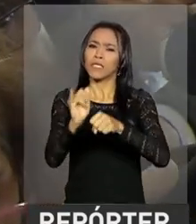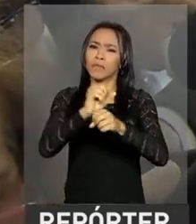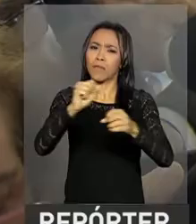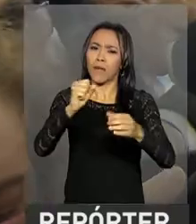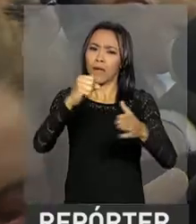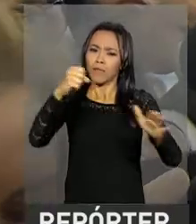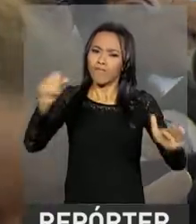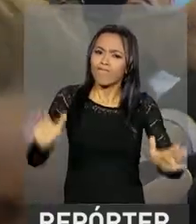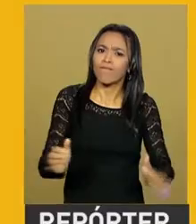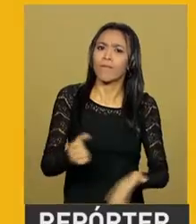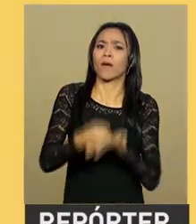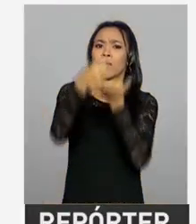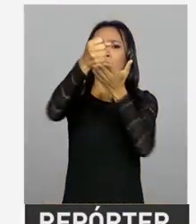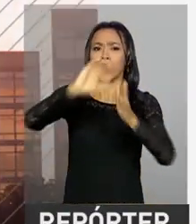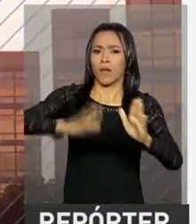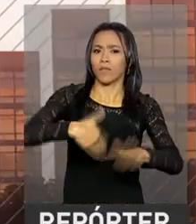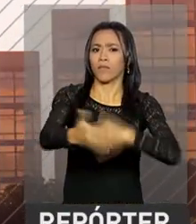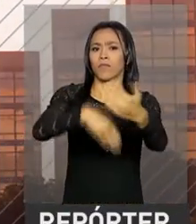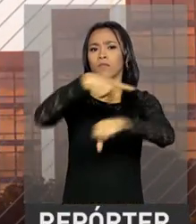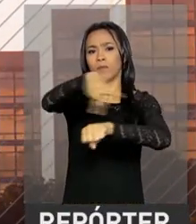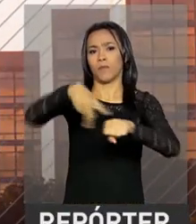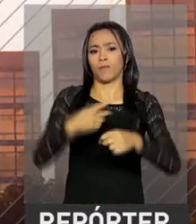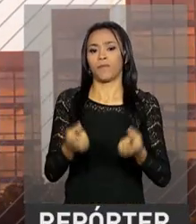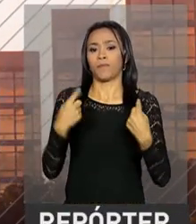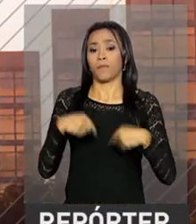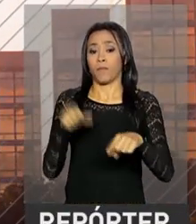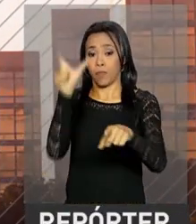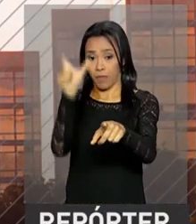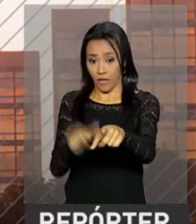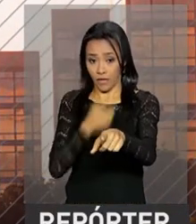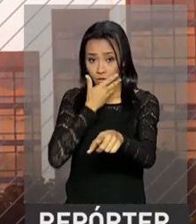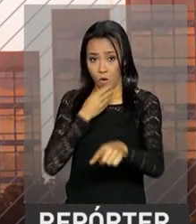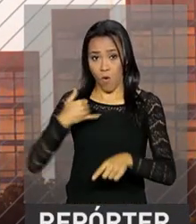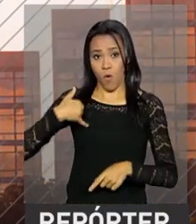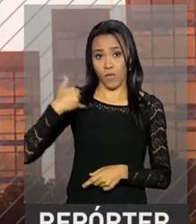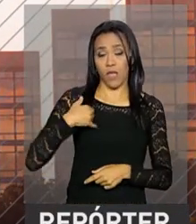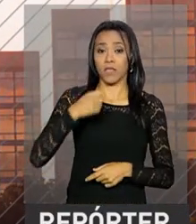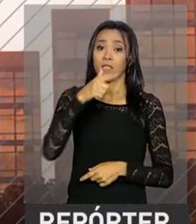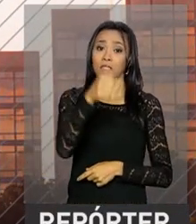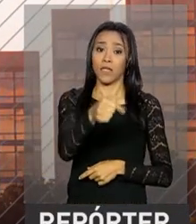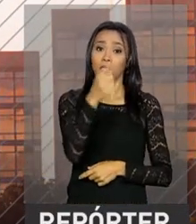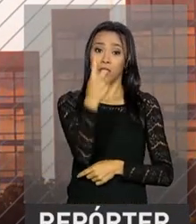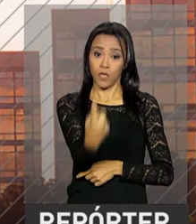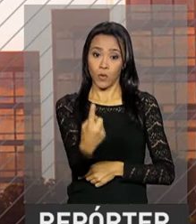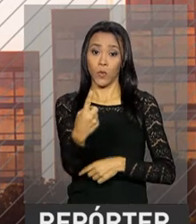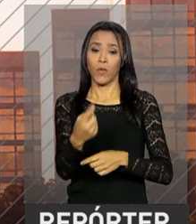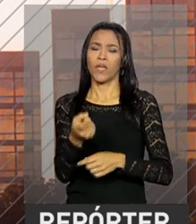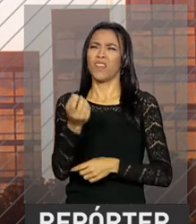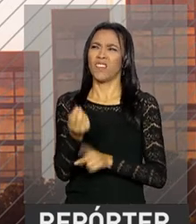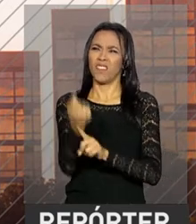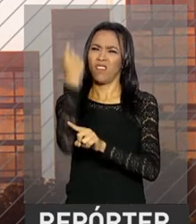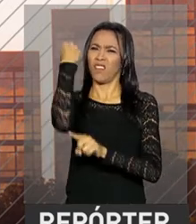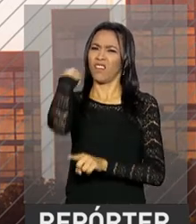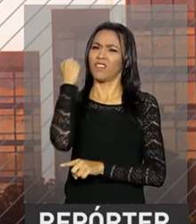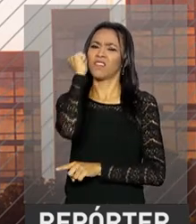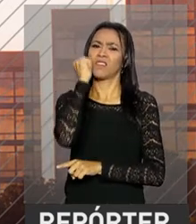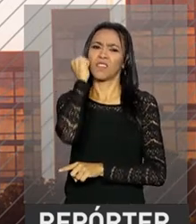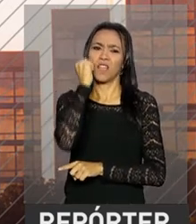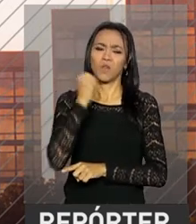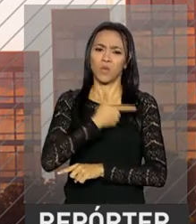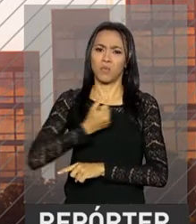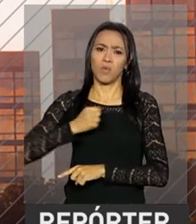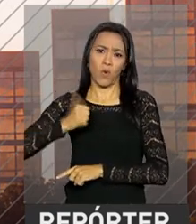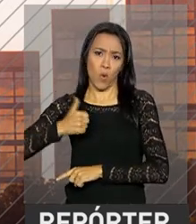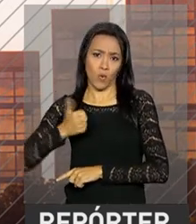trazer ao brasil a crise aloysio nunes ferreira tem 71 anos e é senador desde 2011 na eleição presidencial